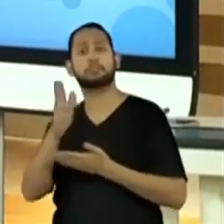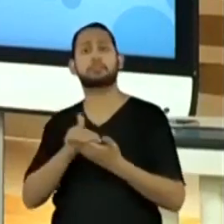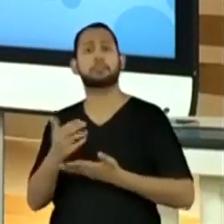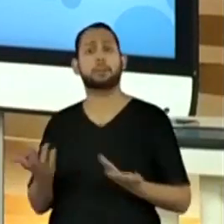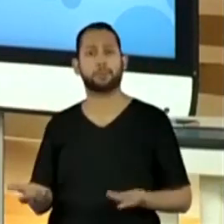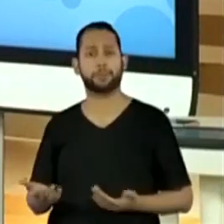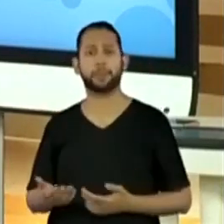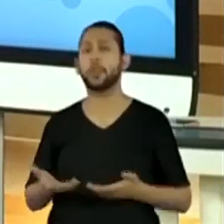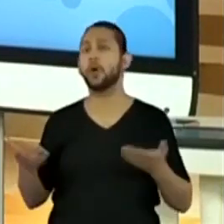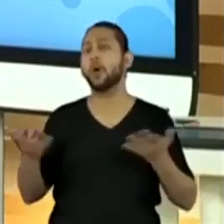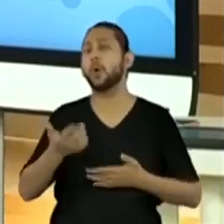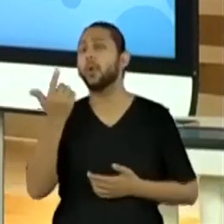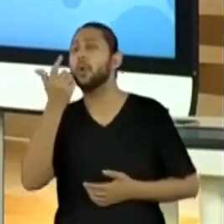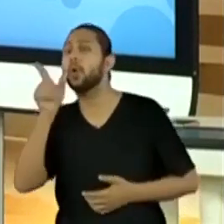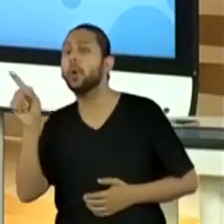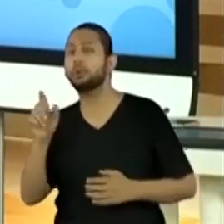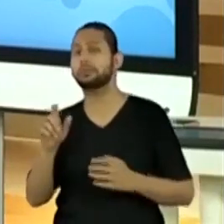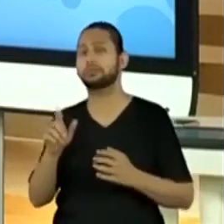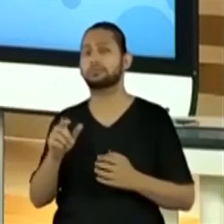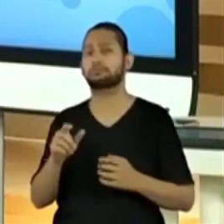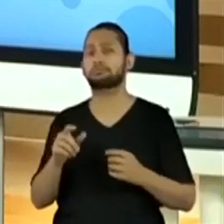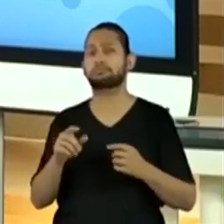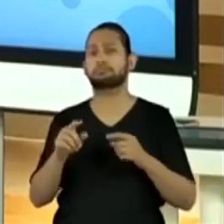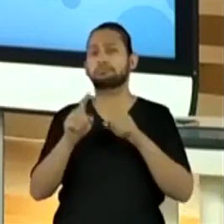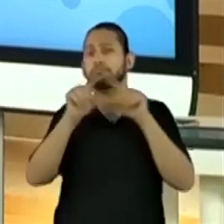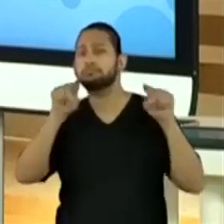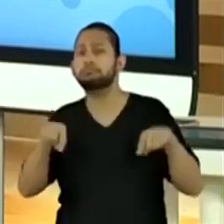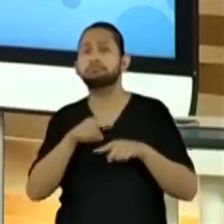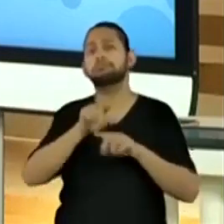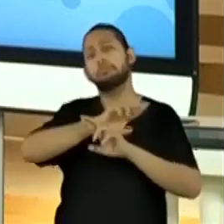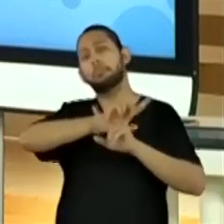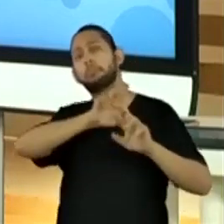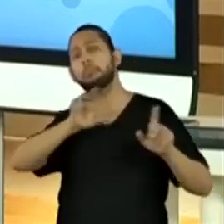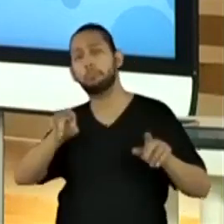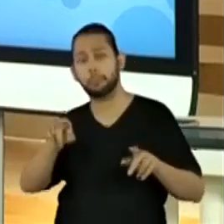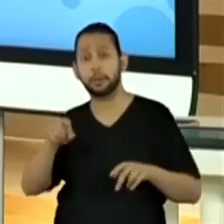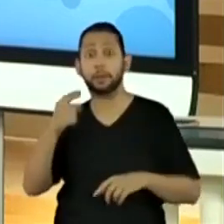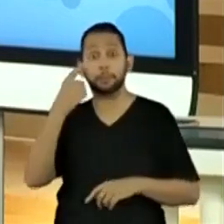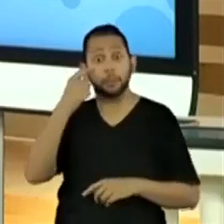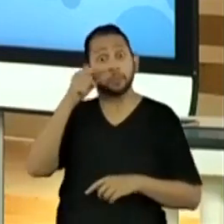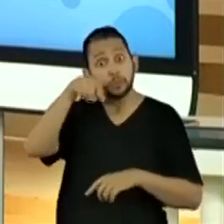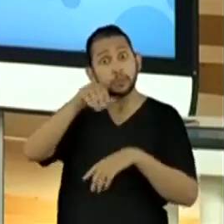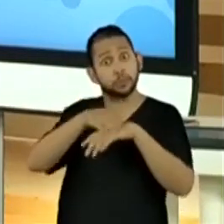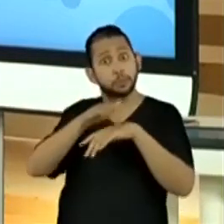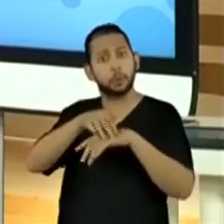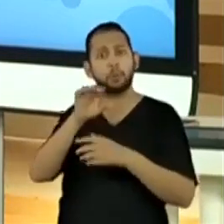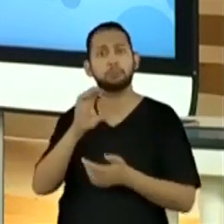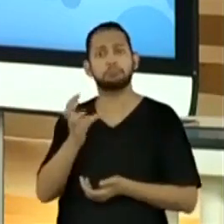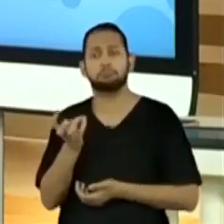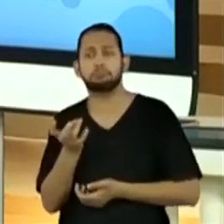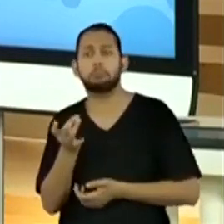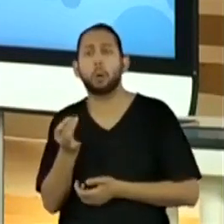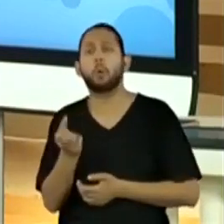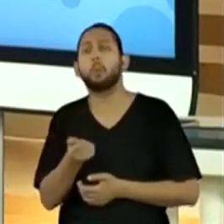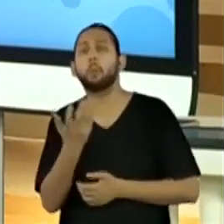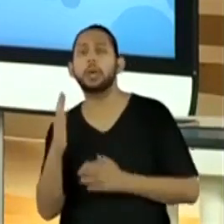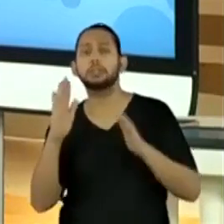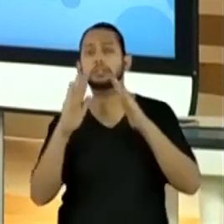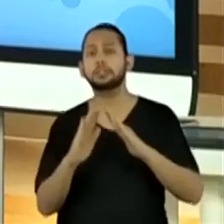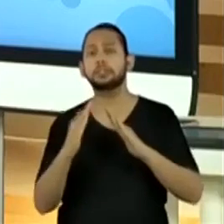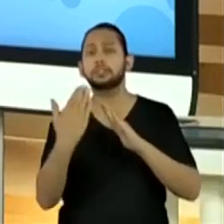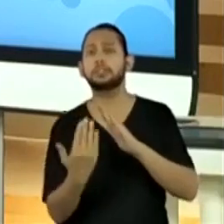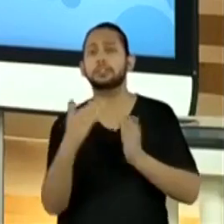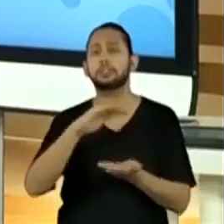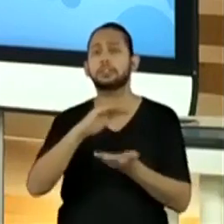outras figuras, para a gente criar estratégias de fazer essas contagens, percebendo as